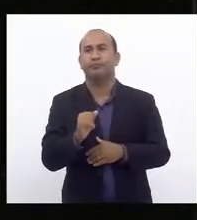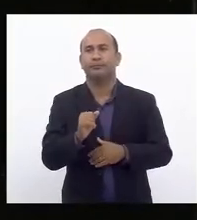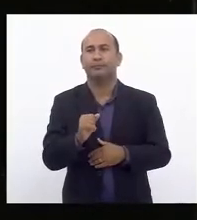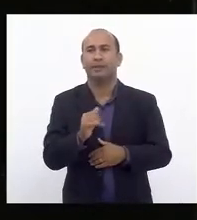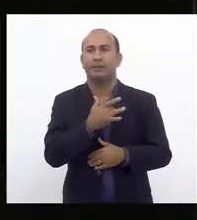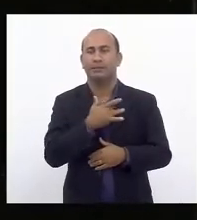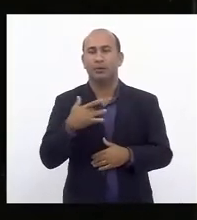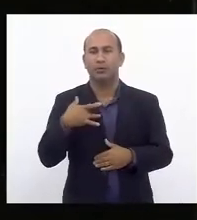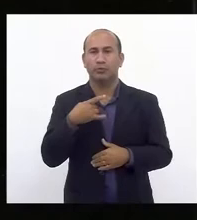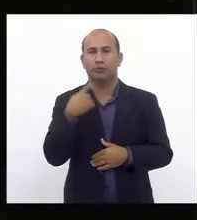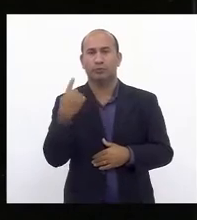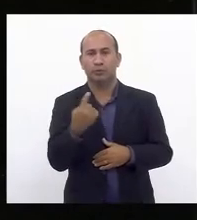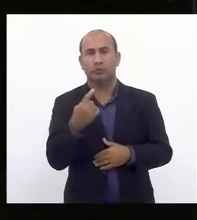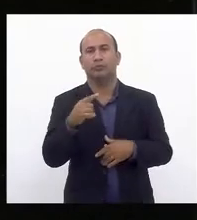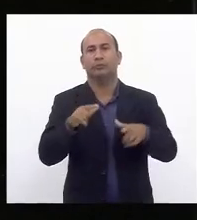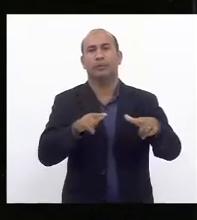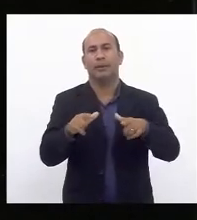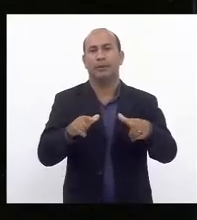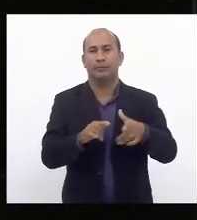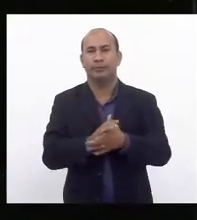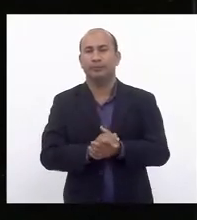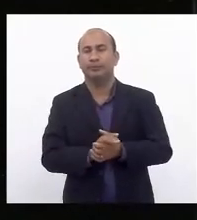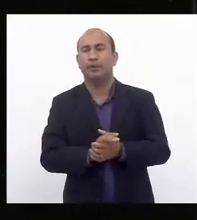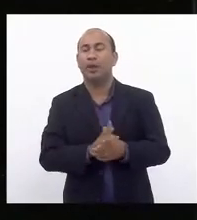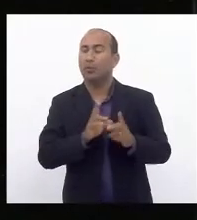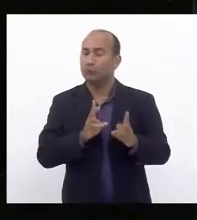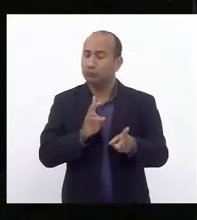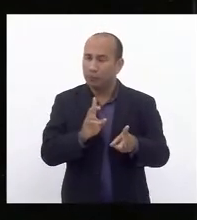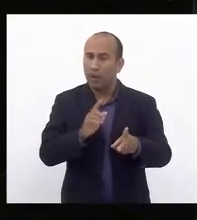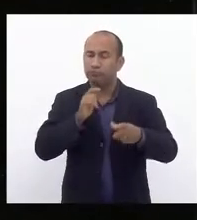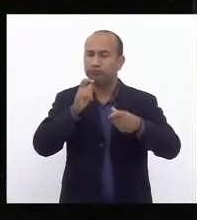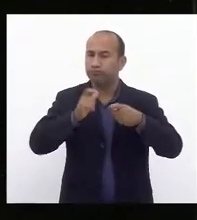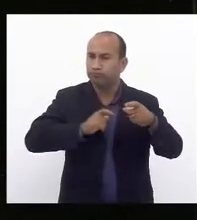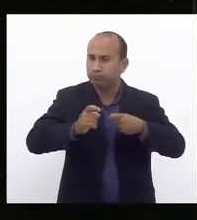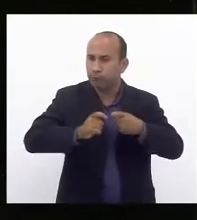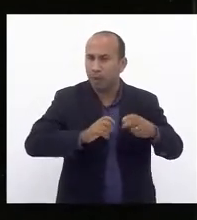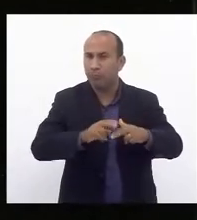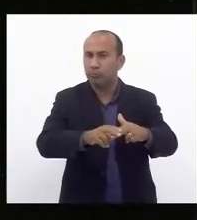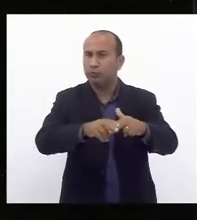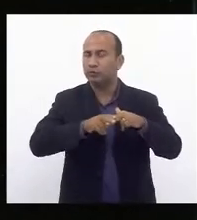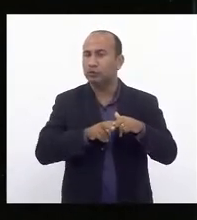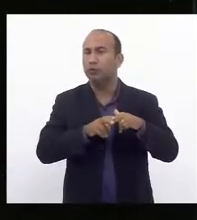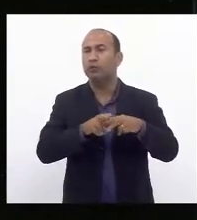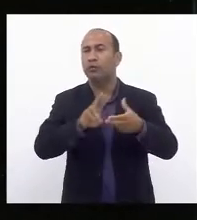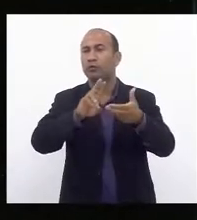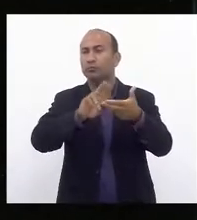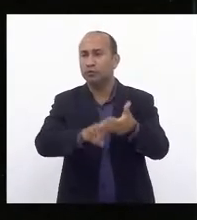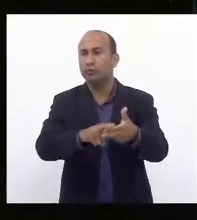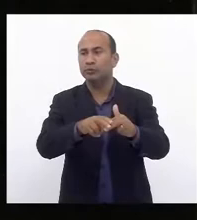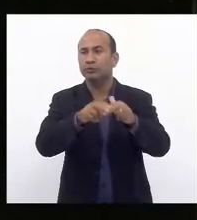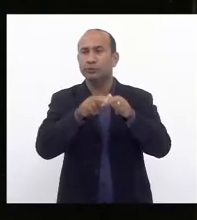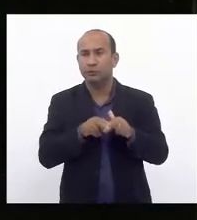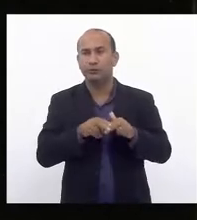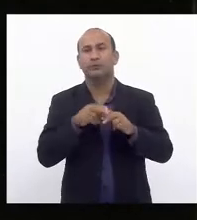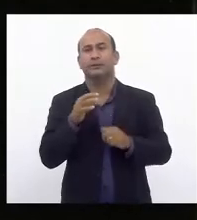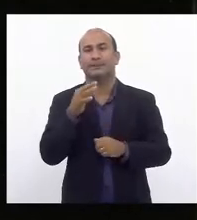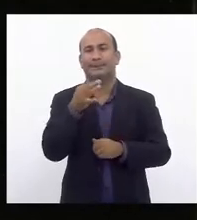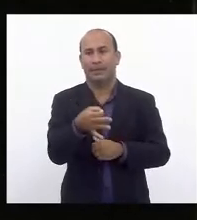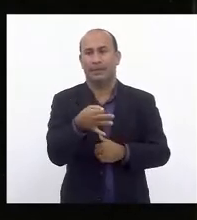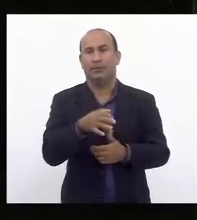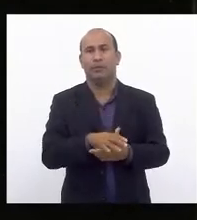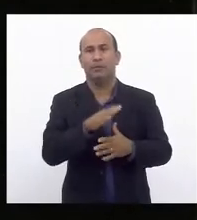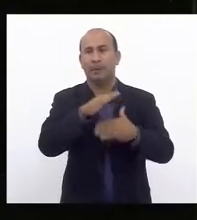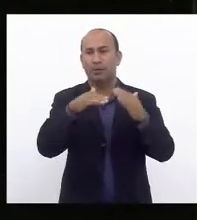dos nossos trabalhadores. E continuar lutando para que esse SUS seja o SUS de fato,